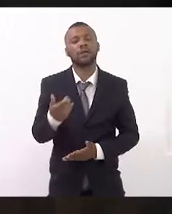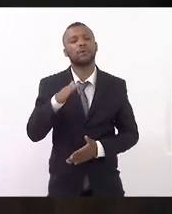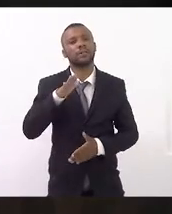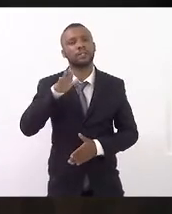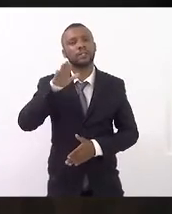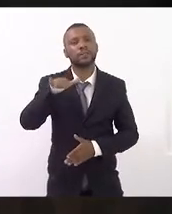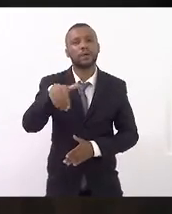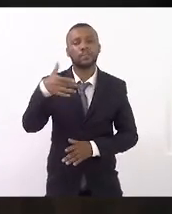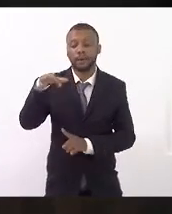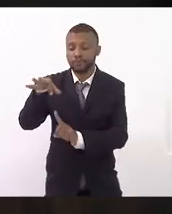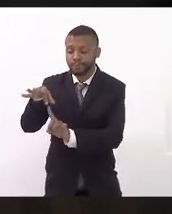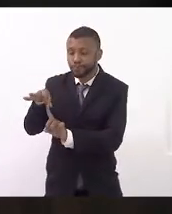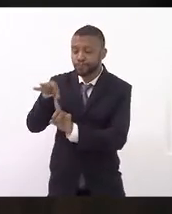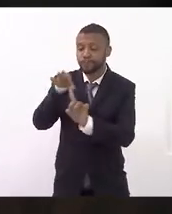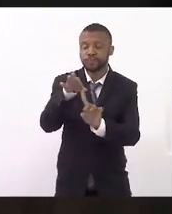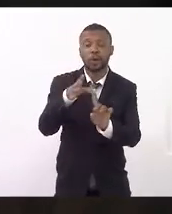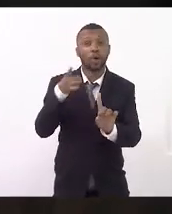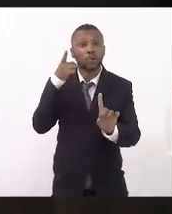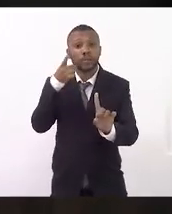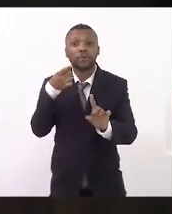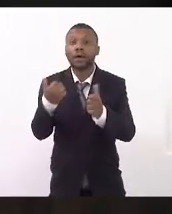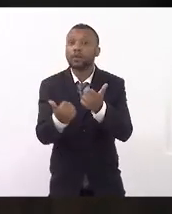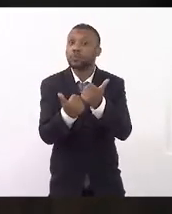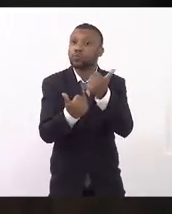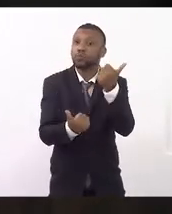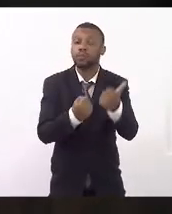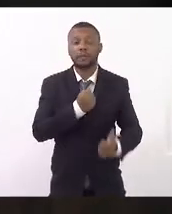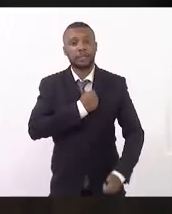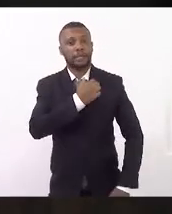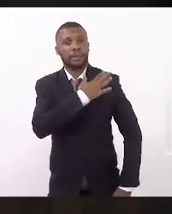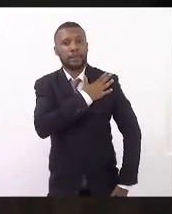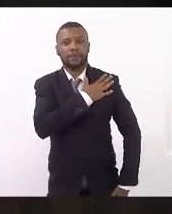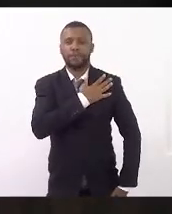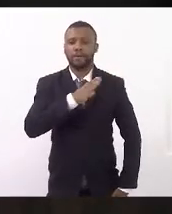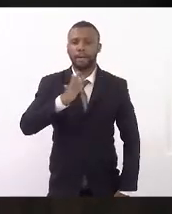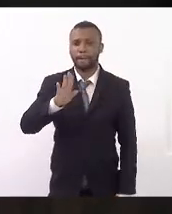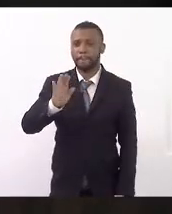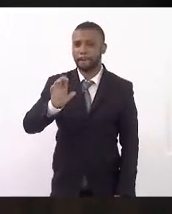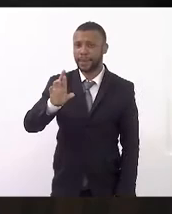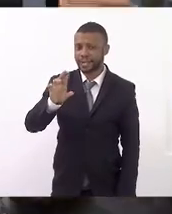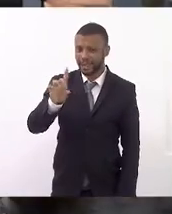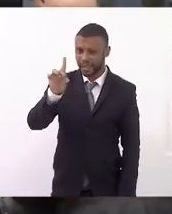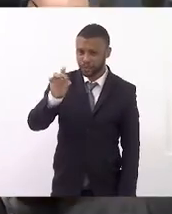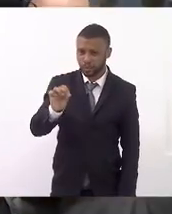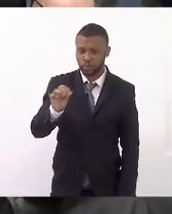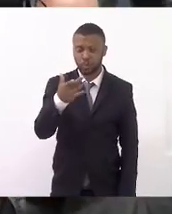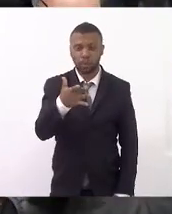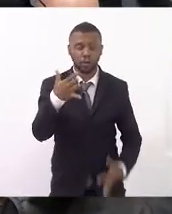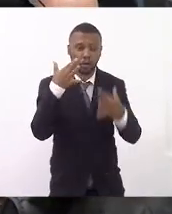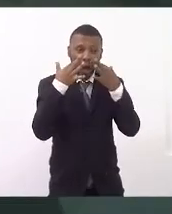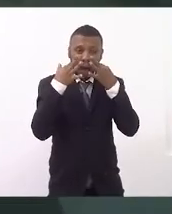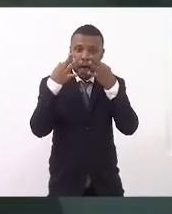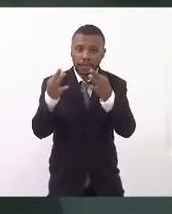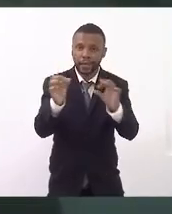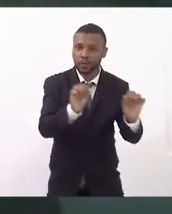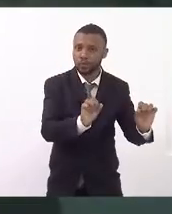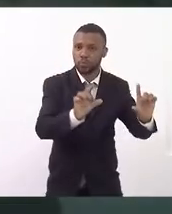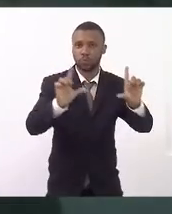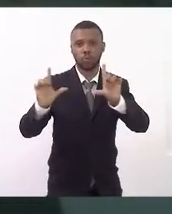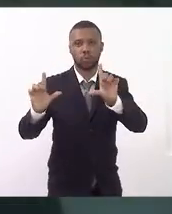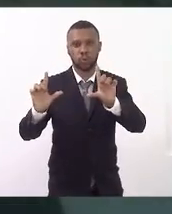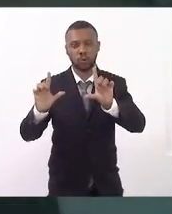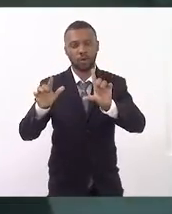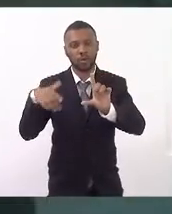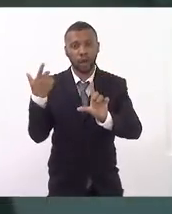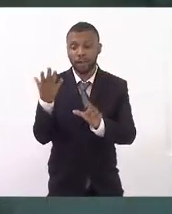convoca o deputado subtenente Bernardo para emitir parecer pela comissão. Estou atento e